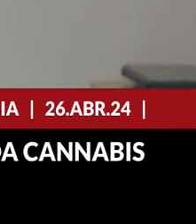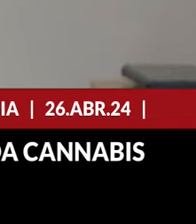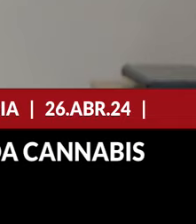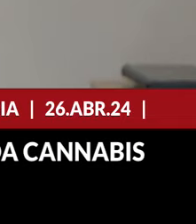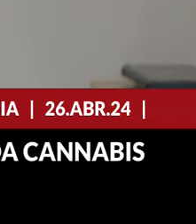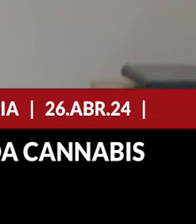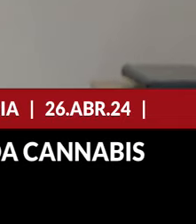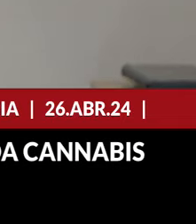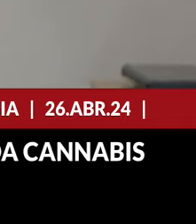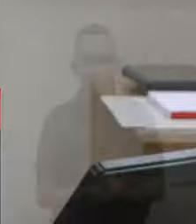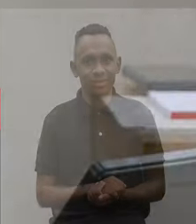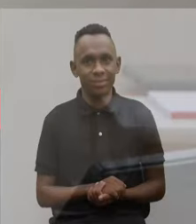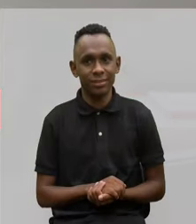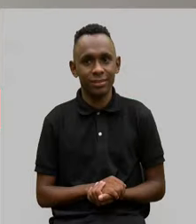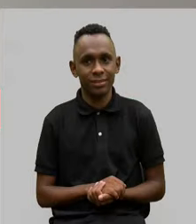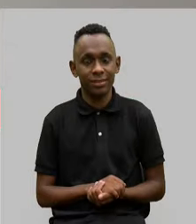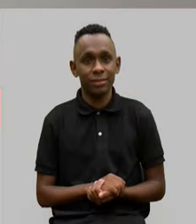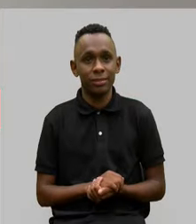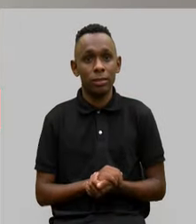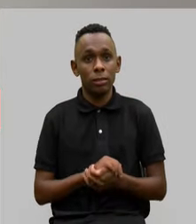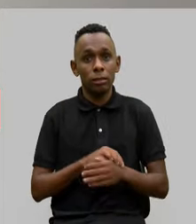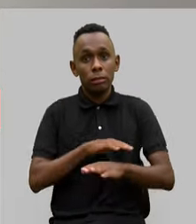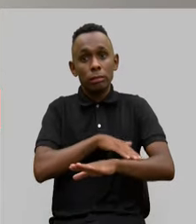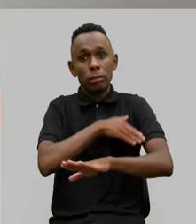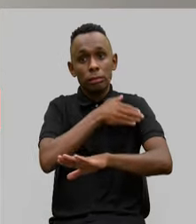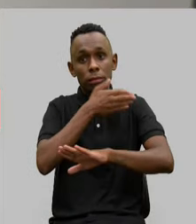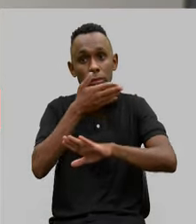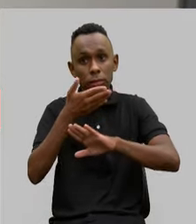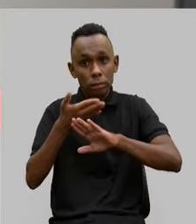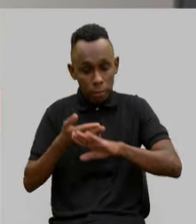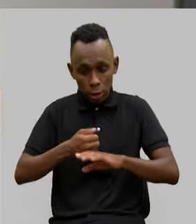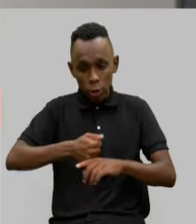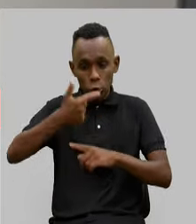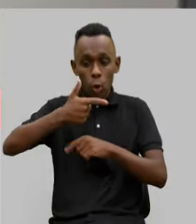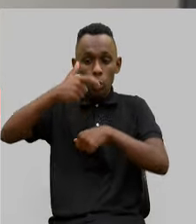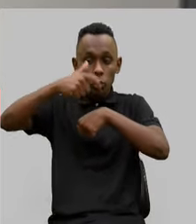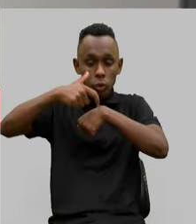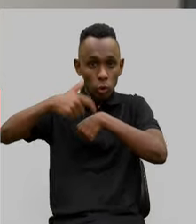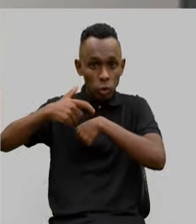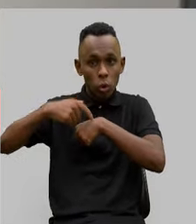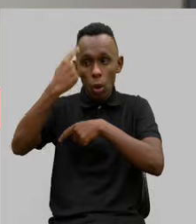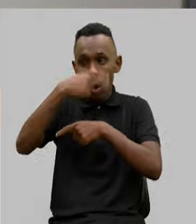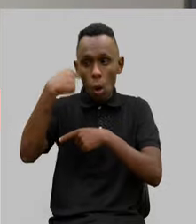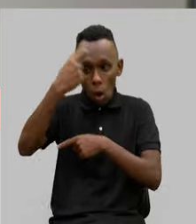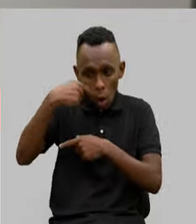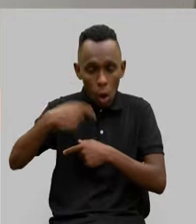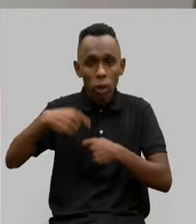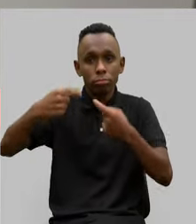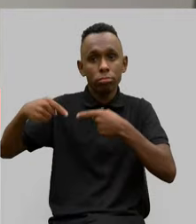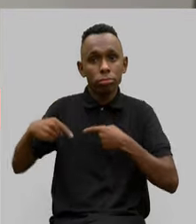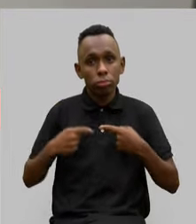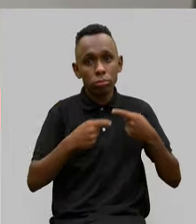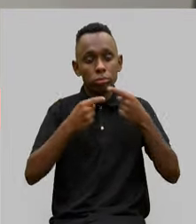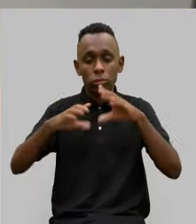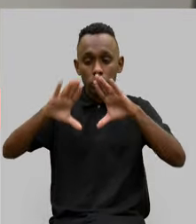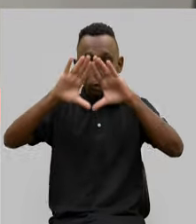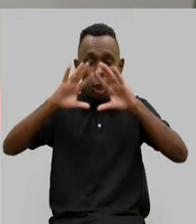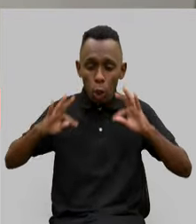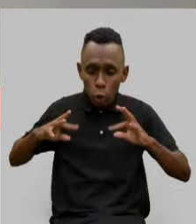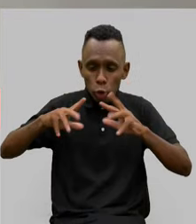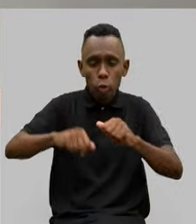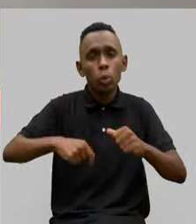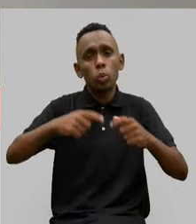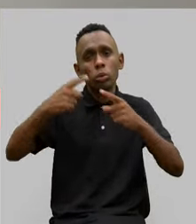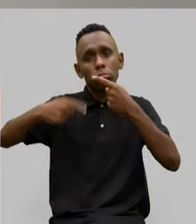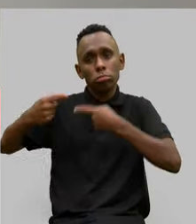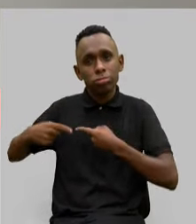quase 12 horas em discussão aqui na Assembleia Legislativa eh e tudo o que foi dito e tudo que foi